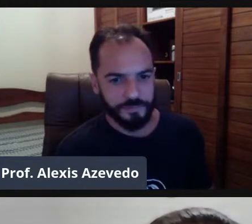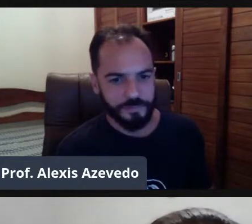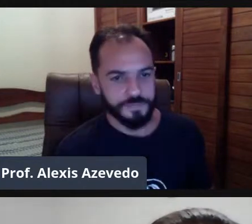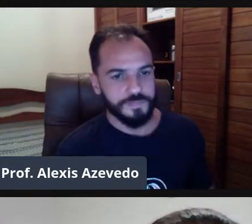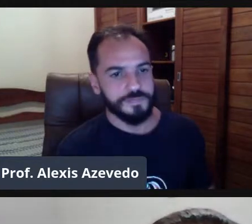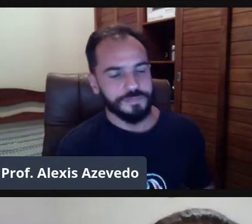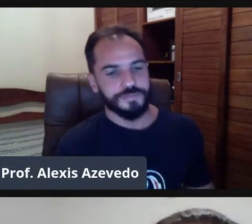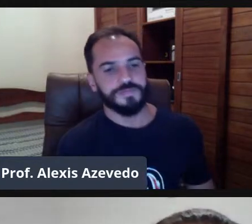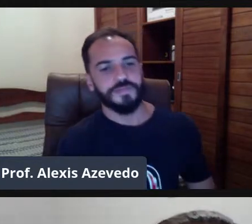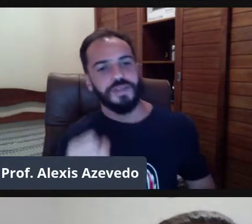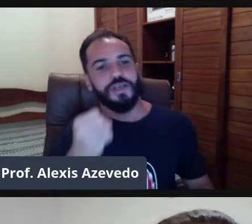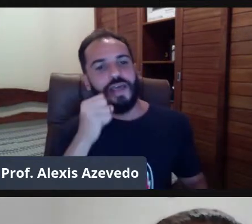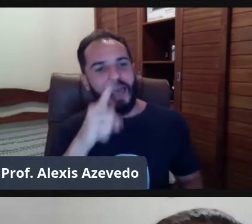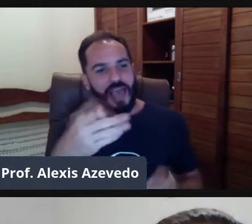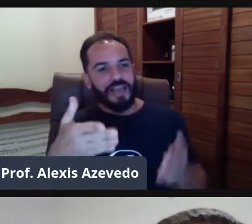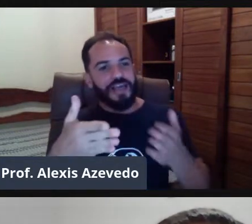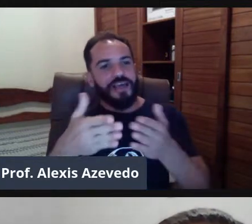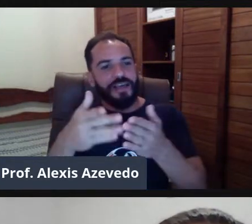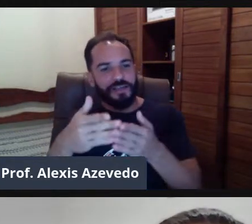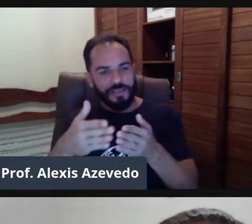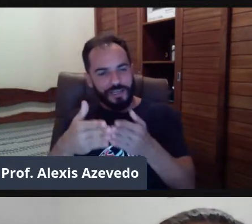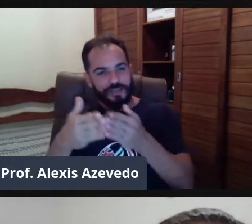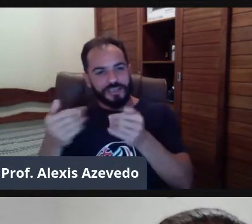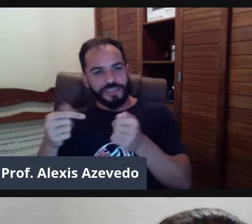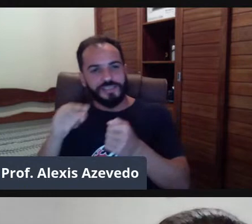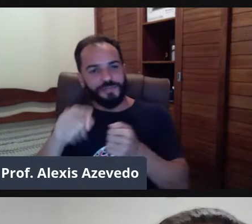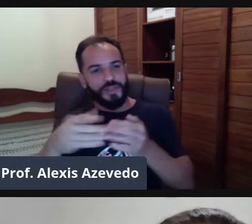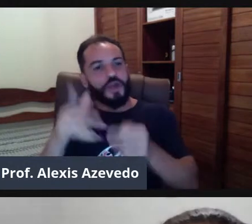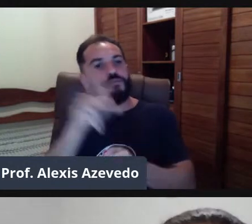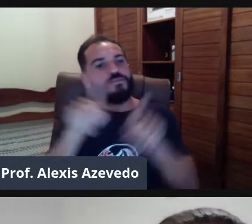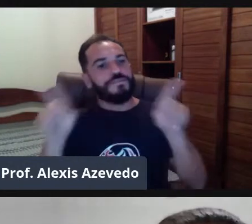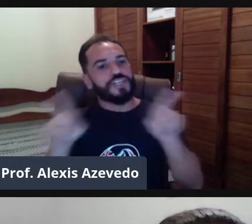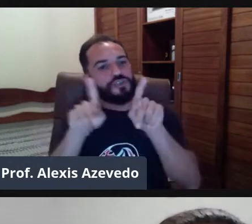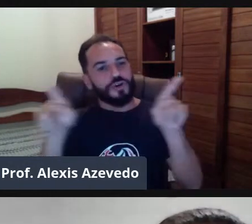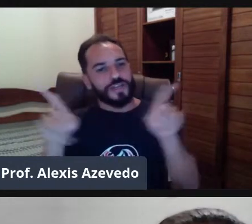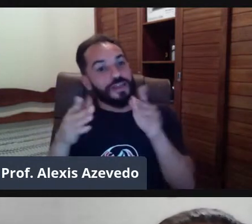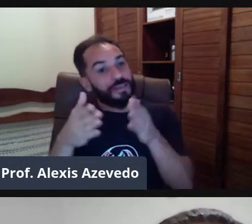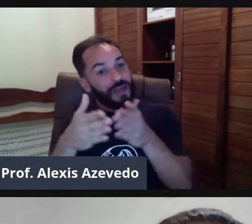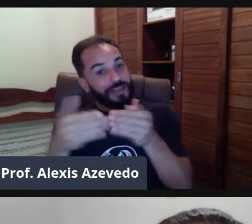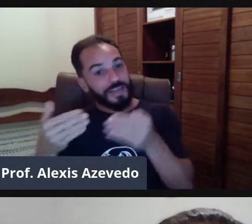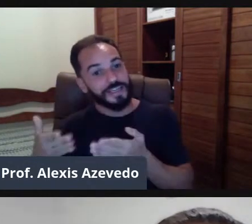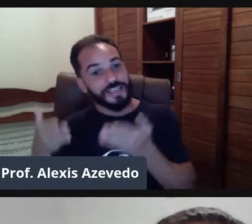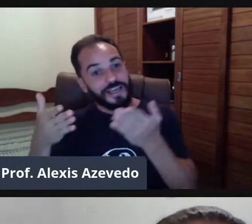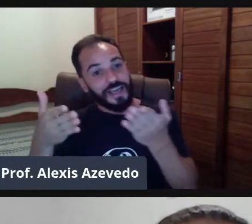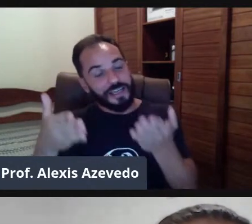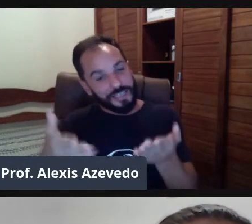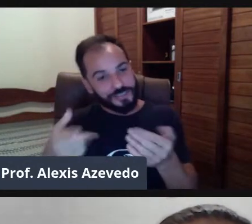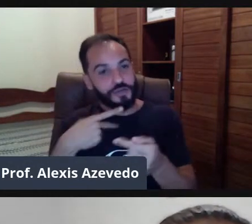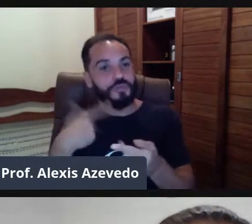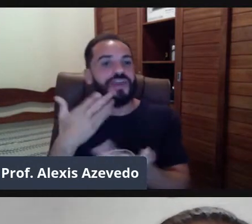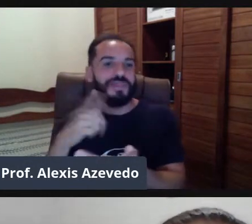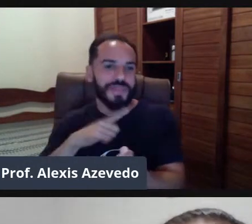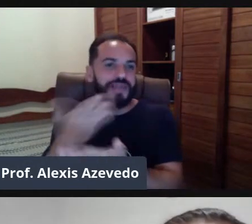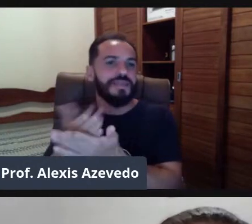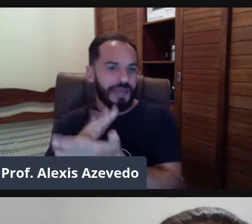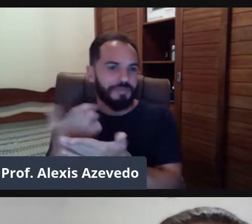sua, nessa última hora, poder oferecer isso para a gente, tá? Que o Jessé possa